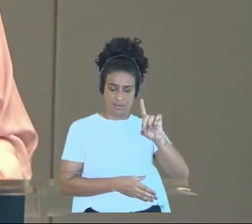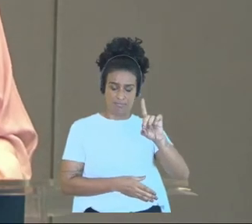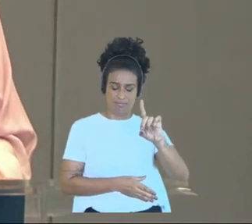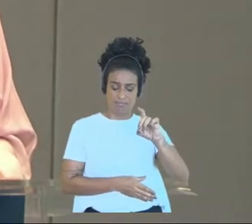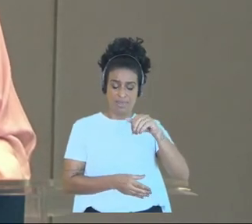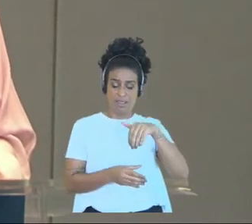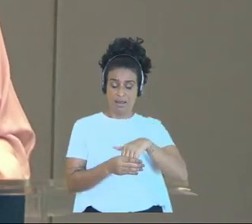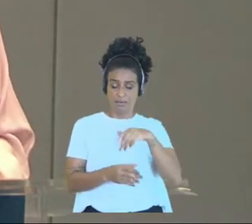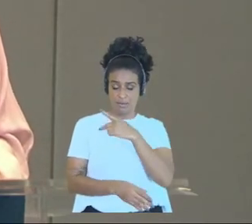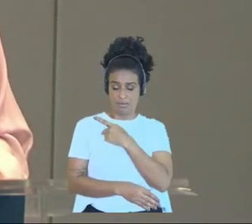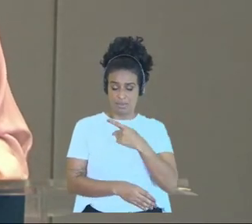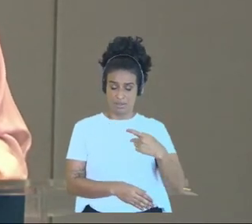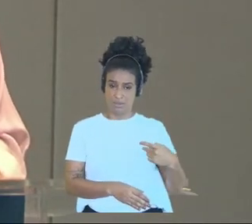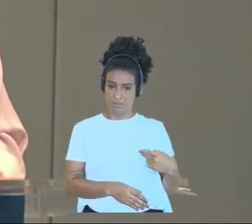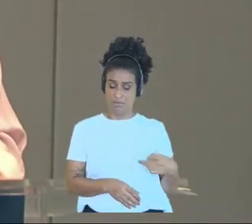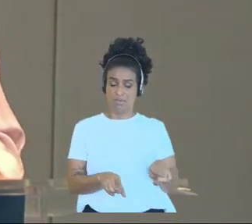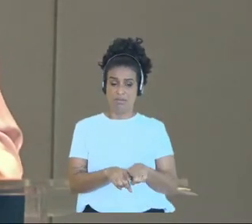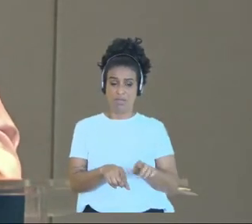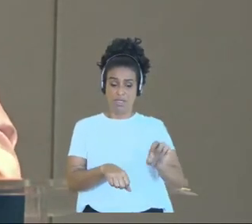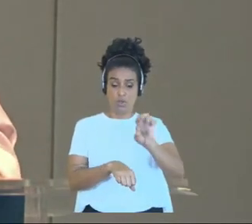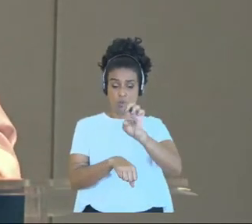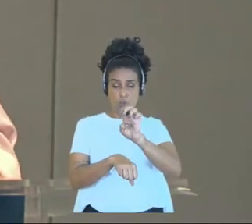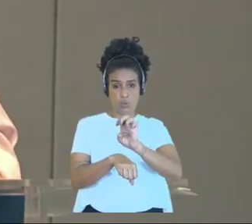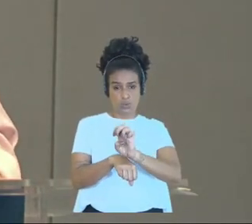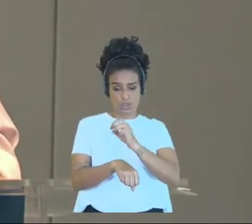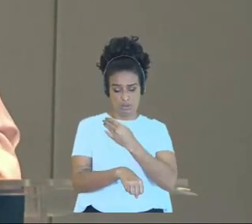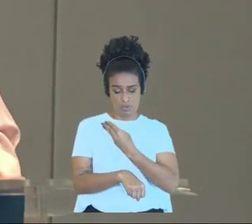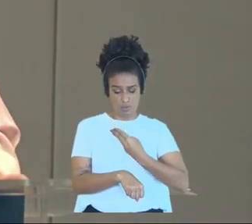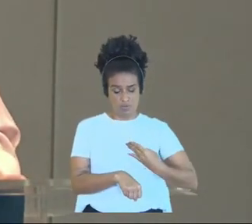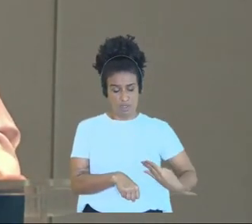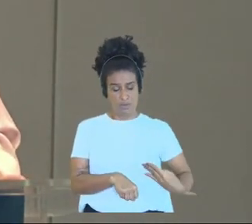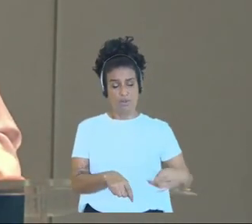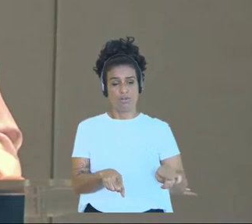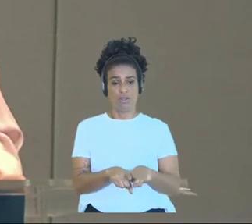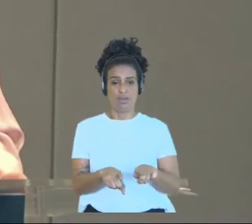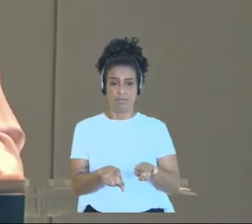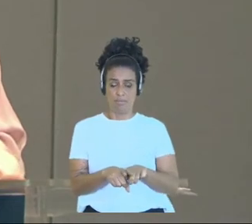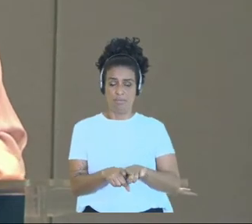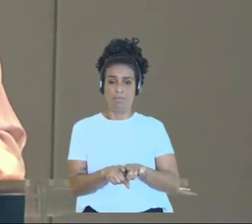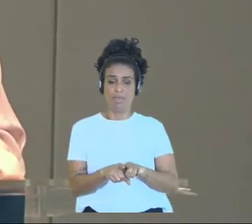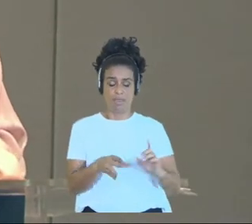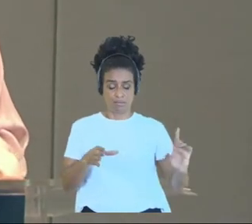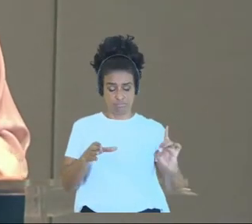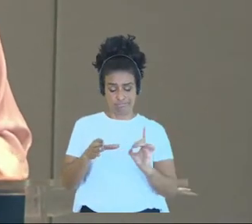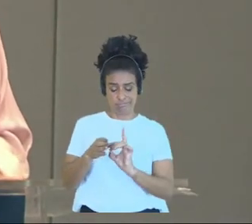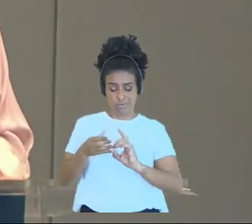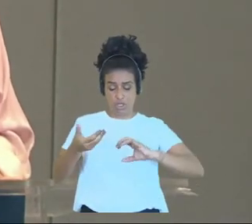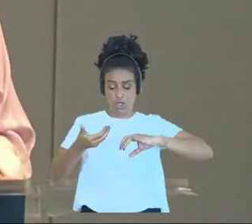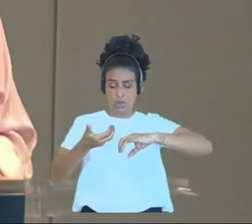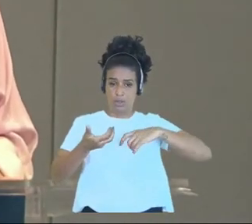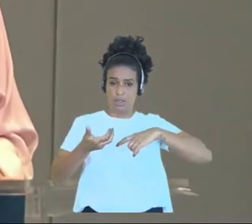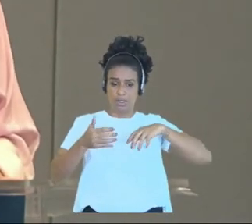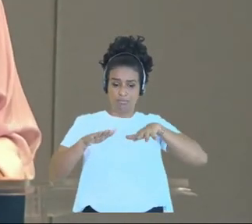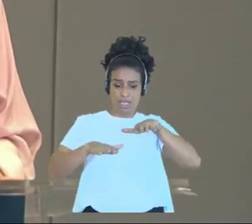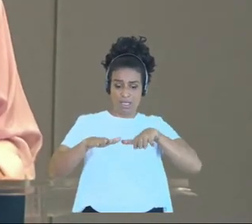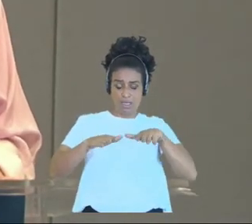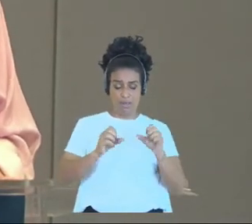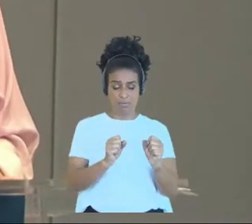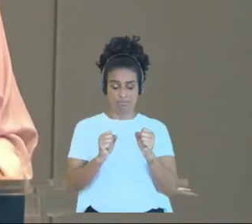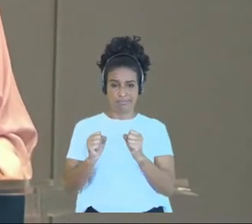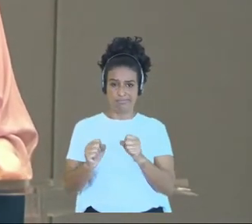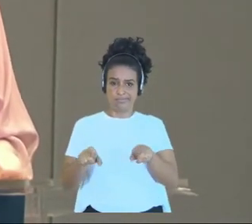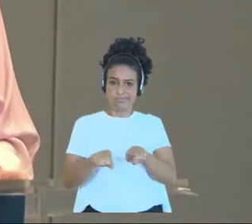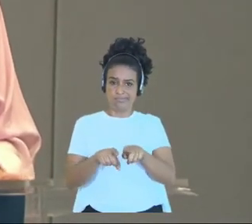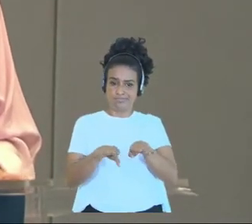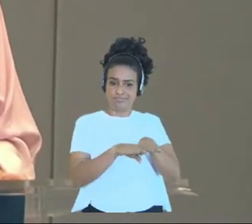mas também nos estados e dos membros do Congresso, proporciona agora um novo equilíbrio de poder e,